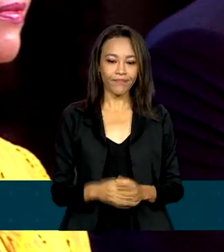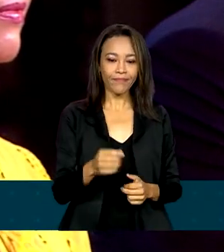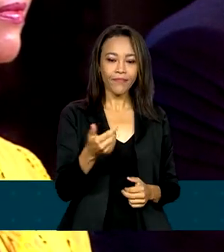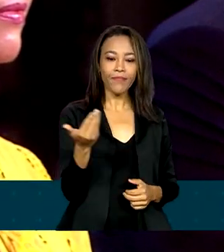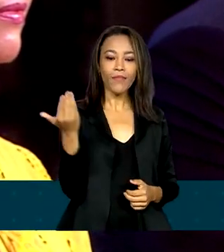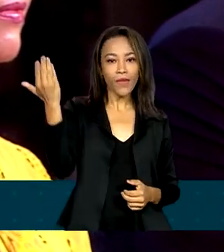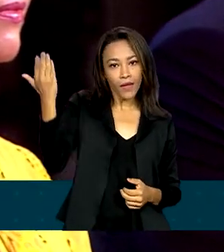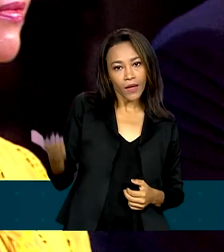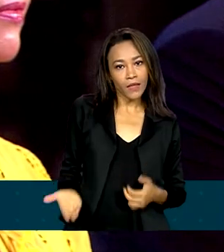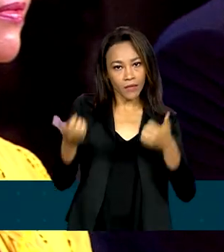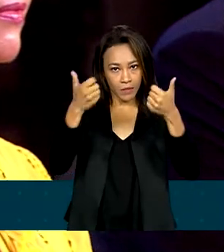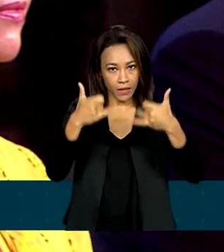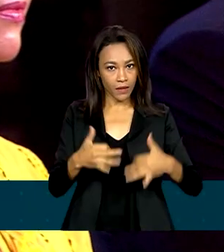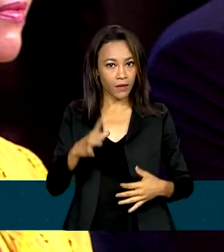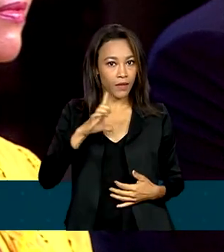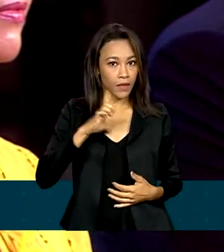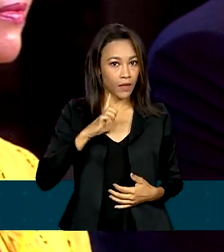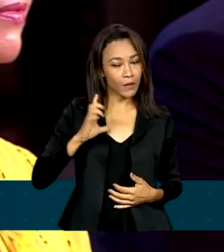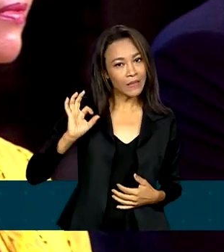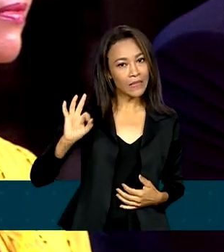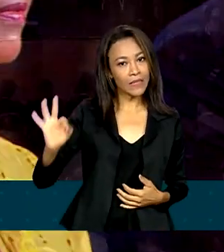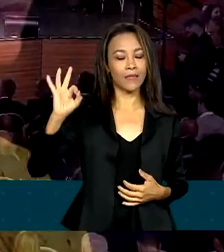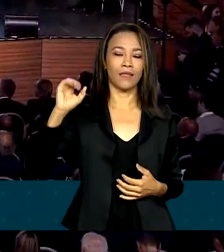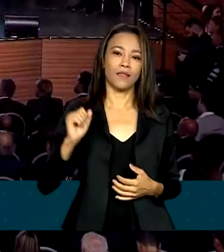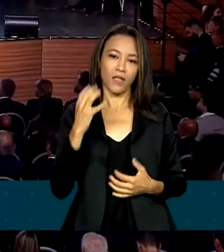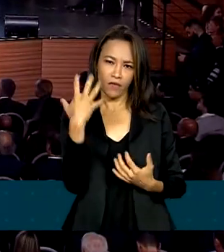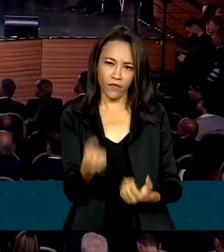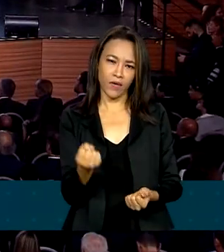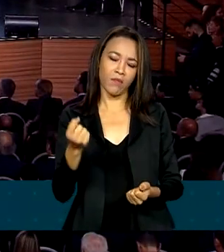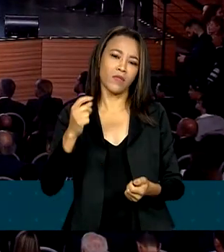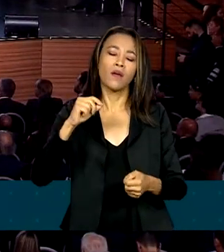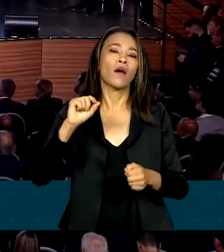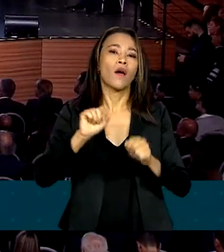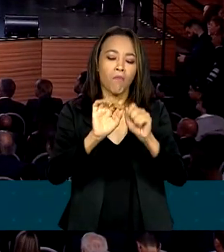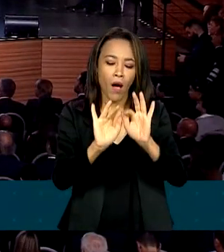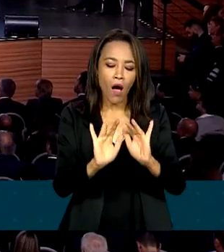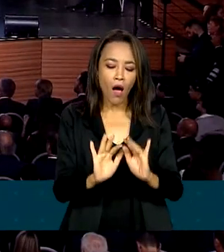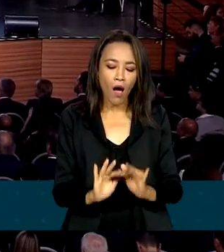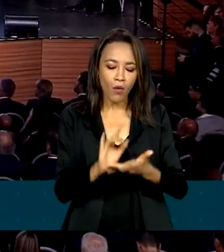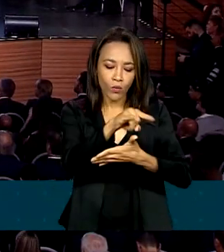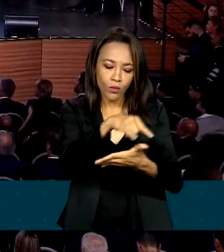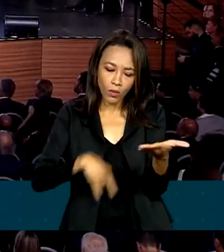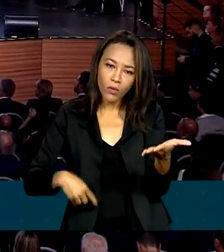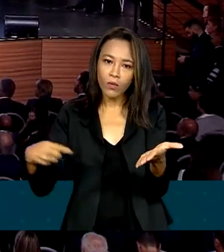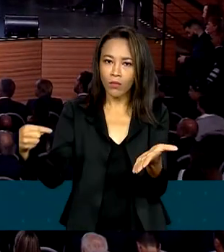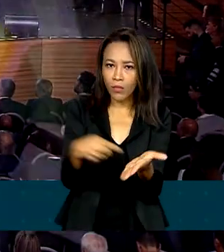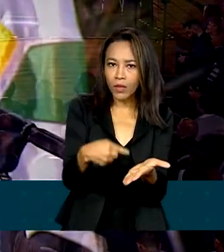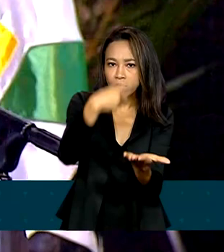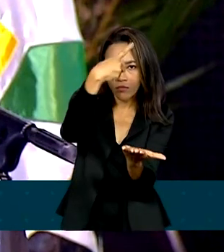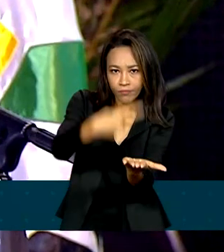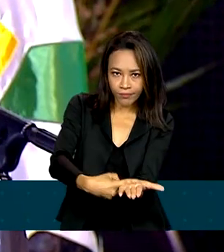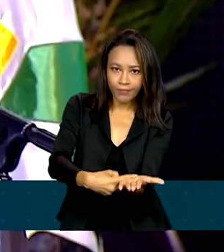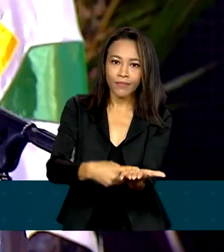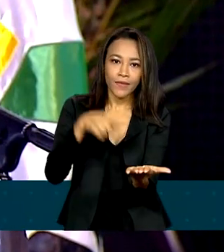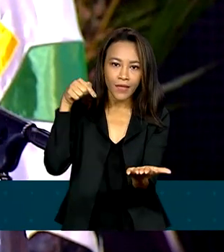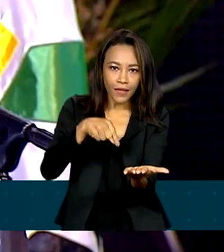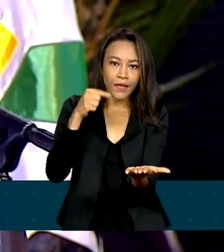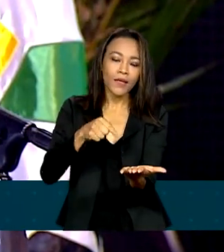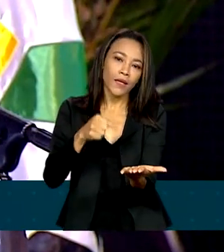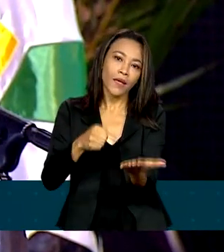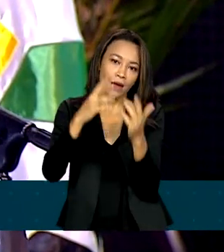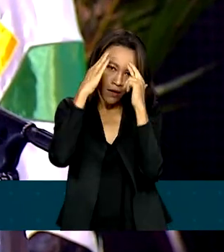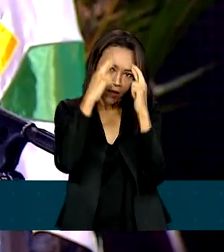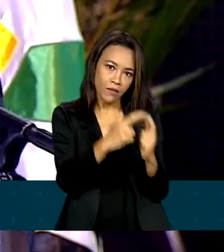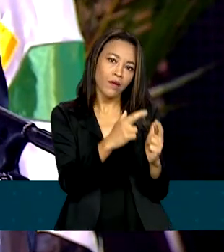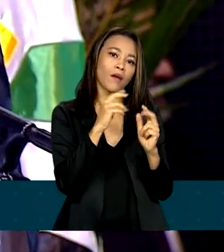certeza de que nós iremos fazer um tratado que leve muito em conta a realidade dos dois países